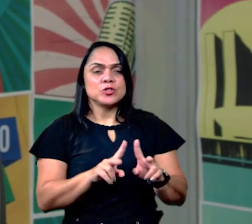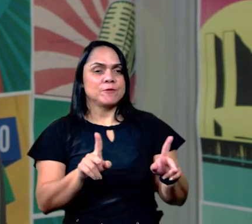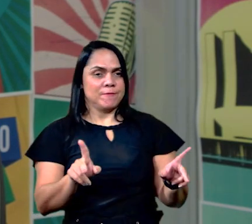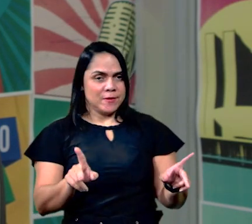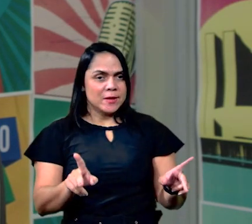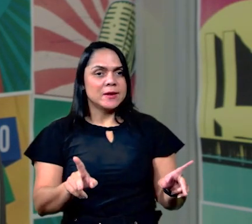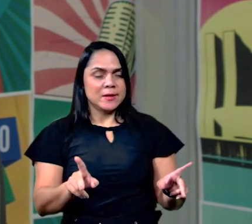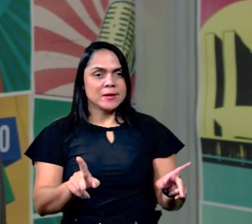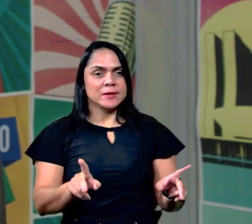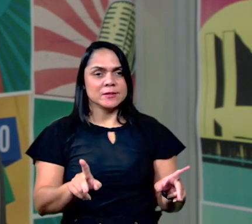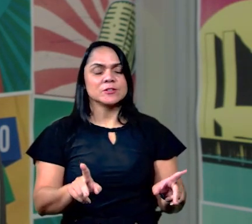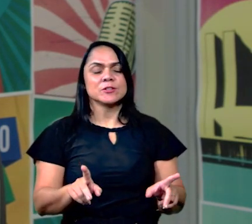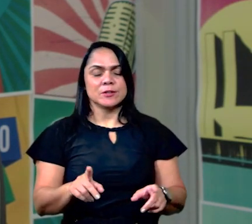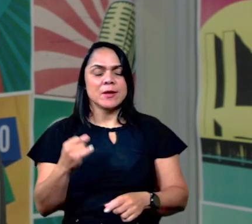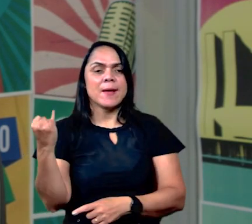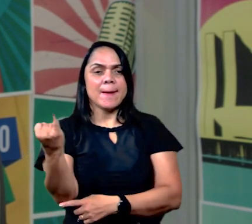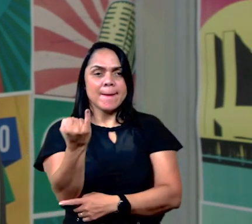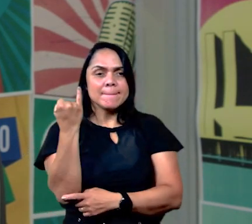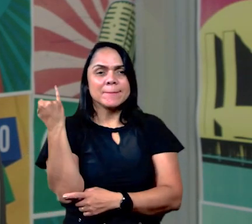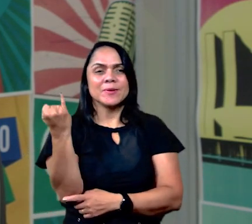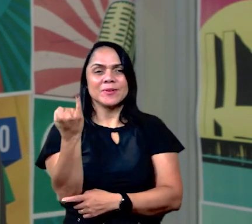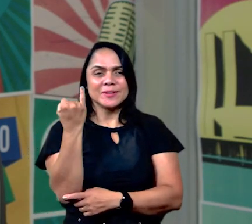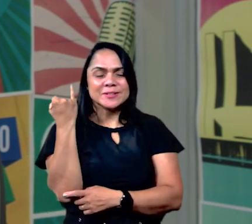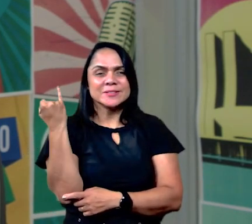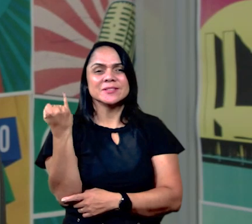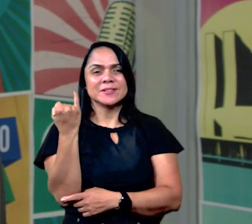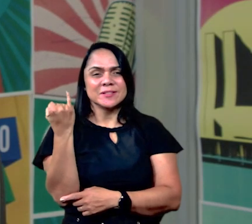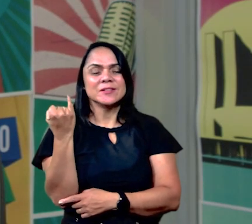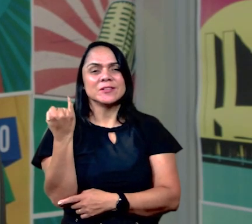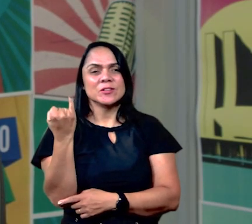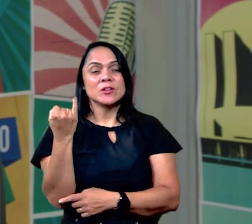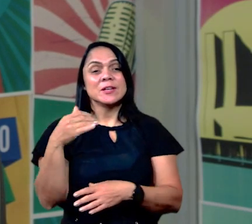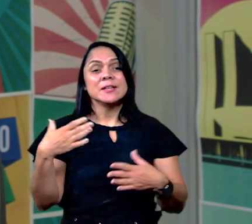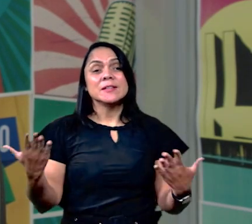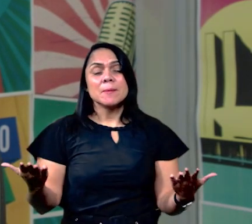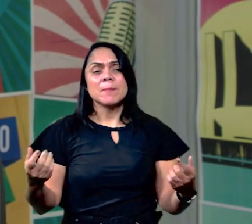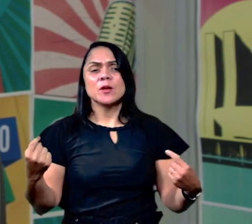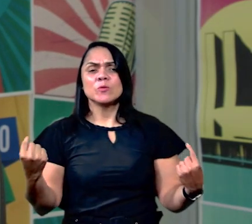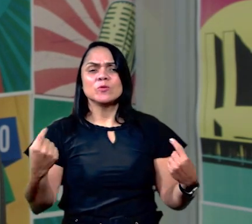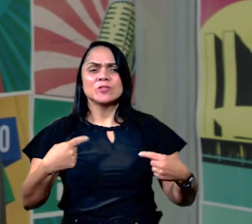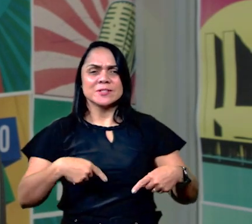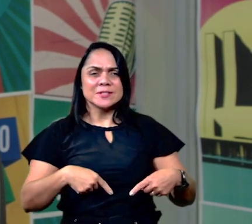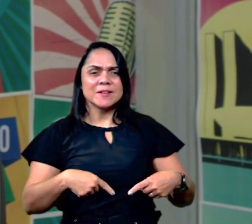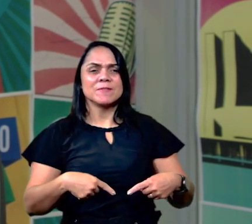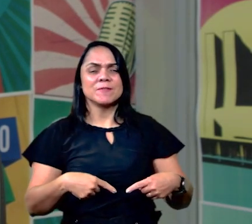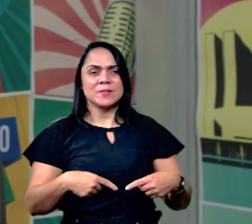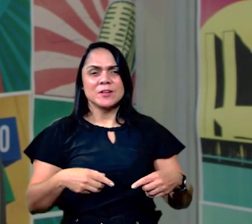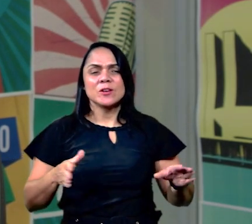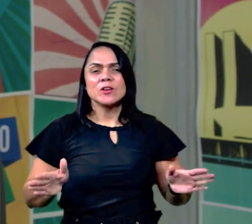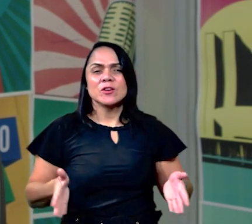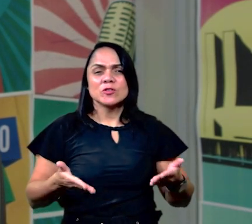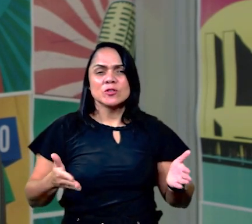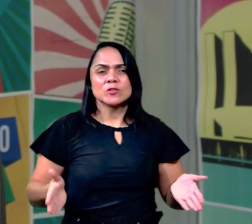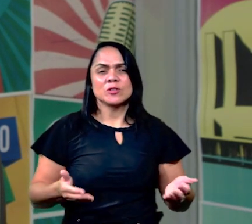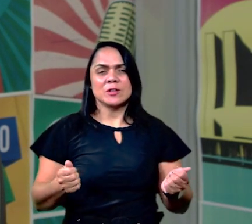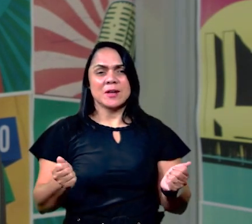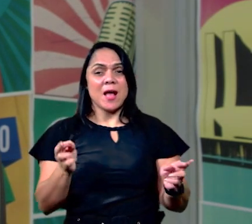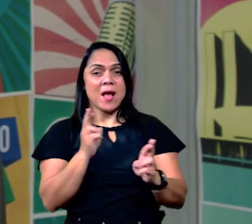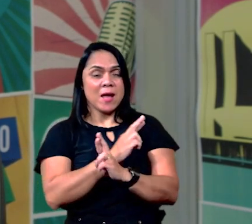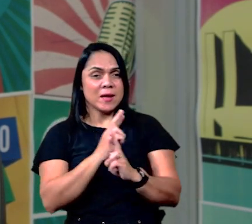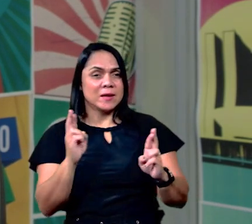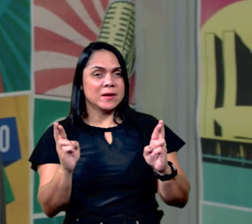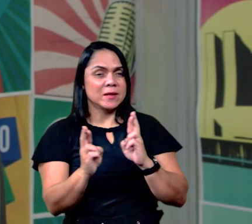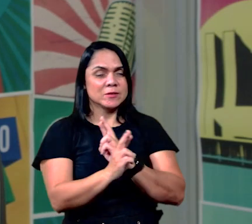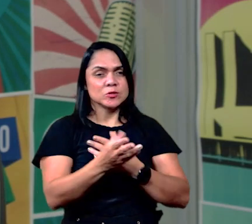distinta também. Isso é bem importante da gente pontuar. E o desafio é justamente promover uma convivialidade